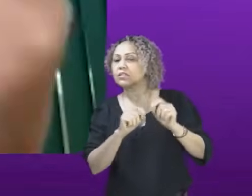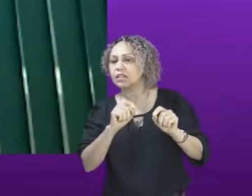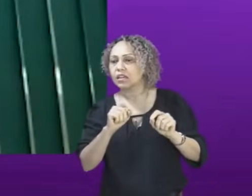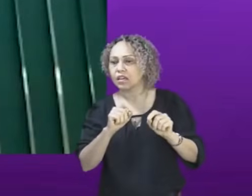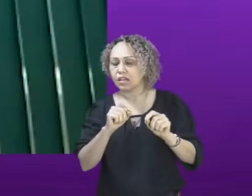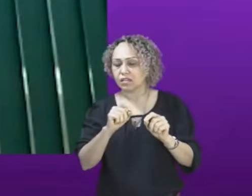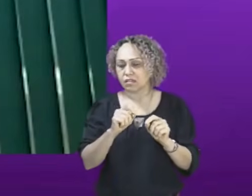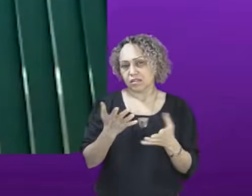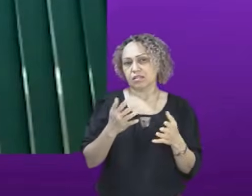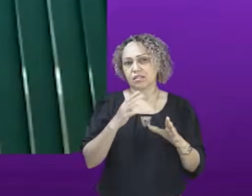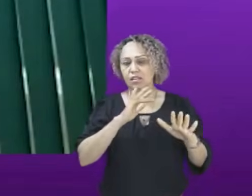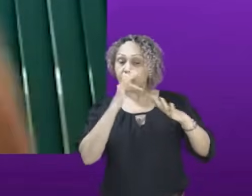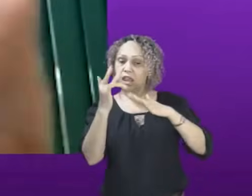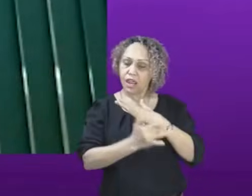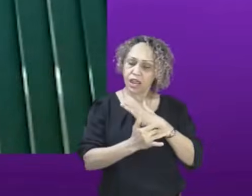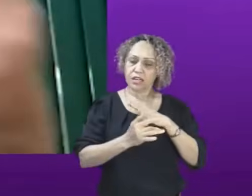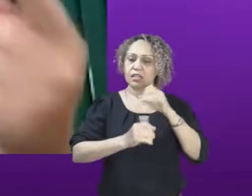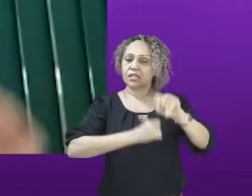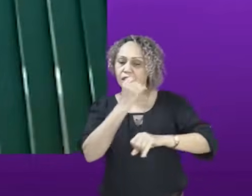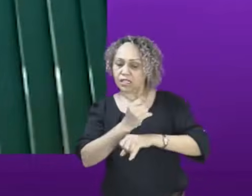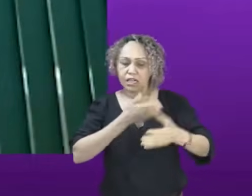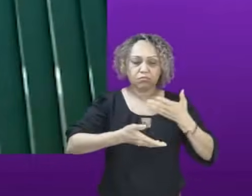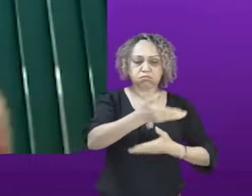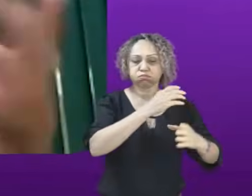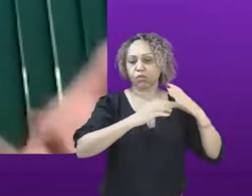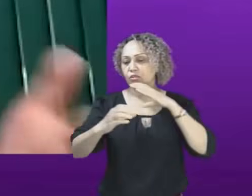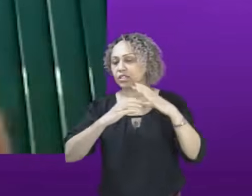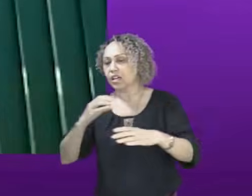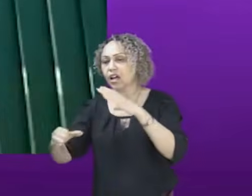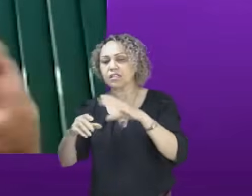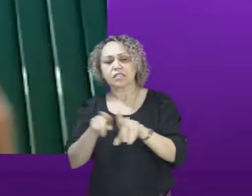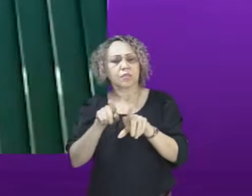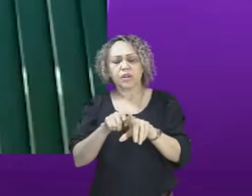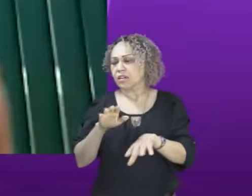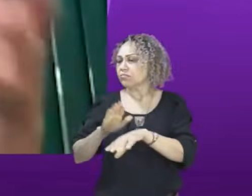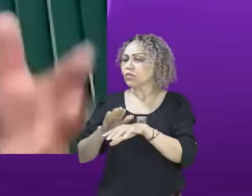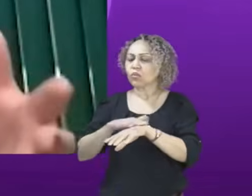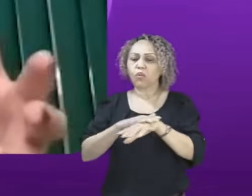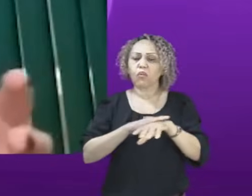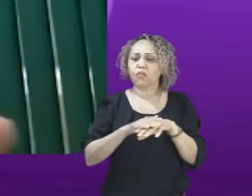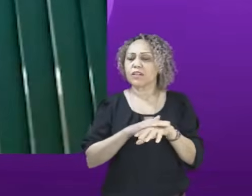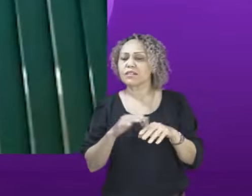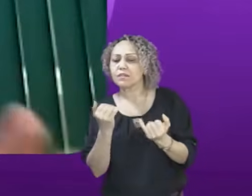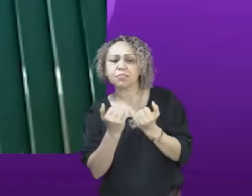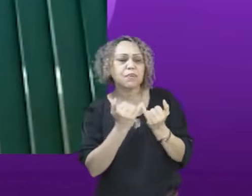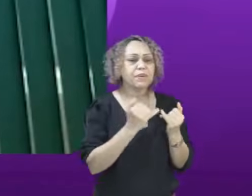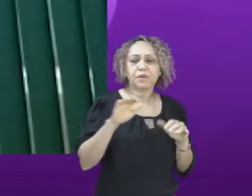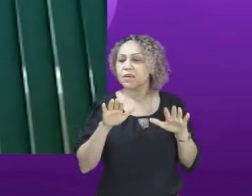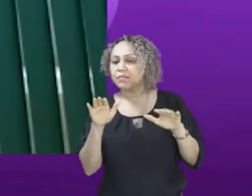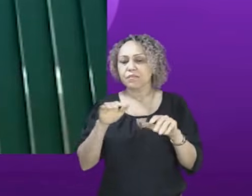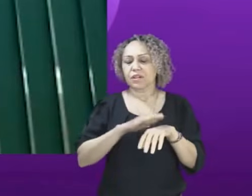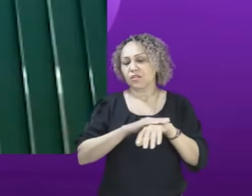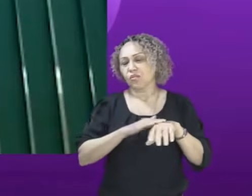digitalmente. A comunicação é a gente falar, é a gente expressar, é a gente contar, é talvez a gente fazer até uma fofoca ali